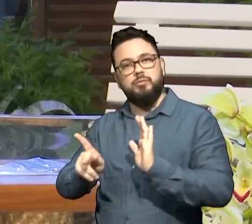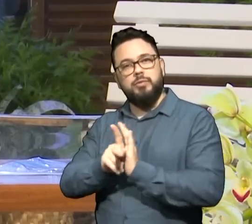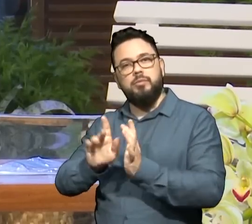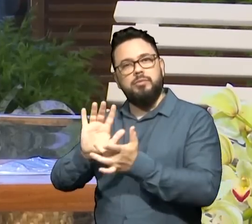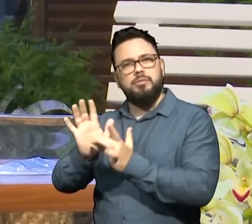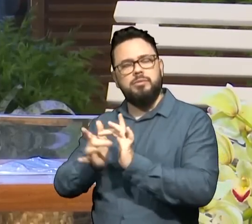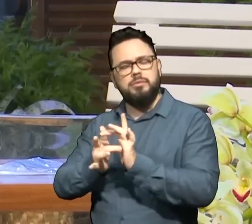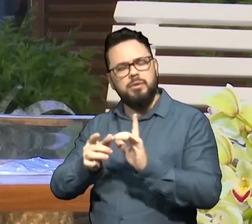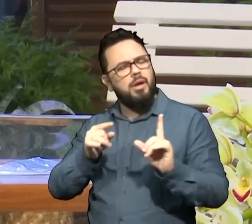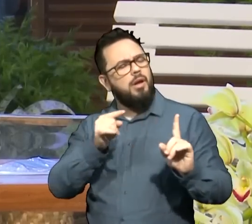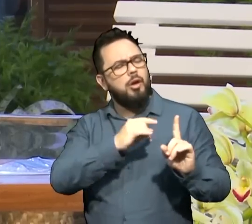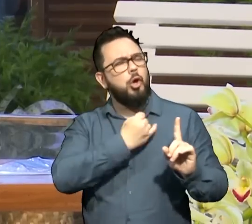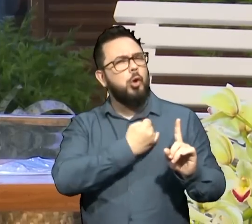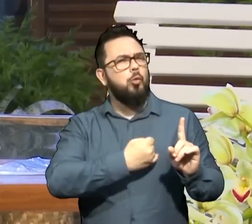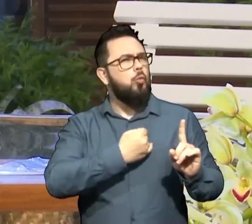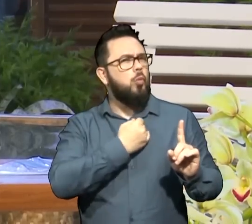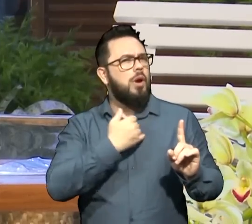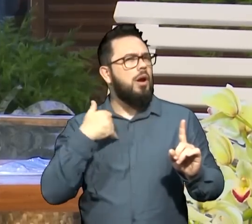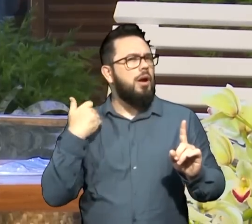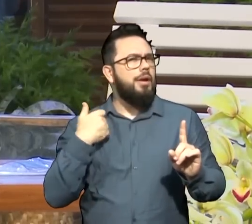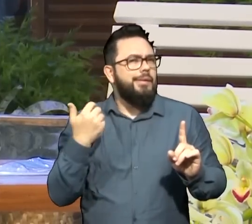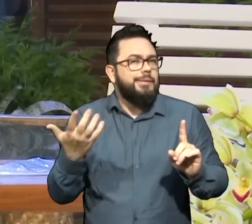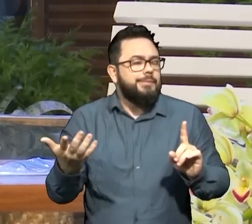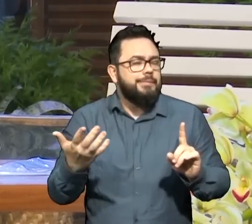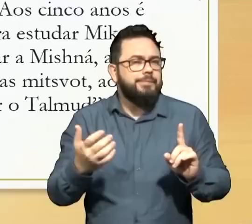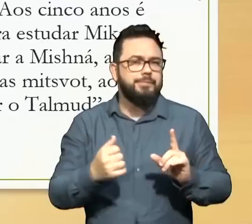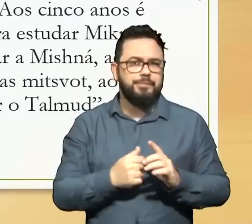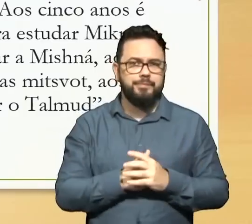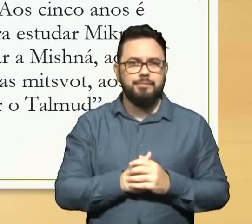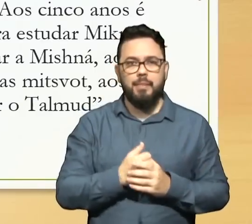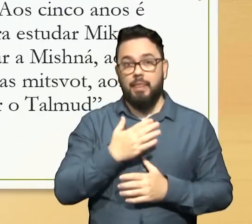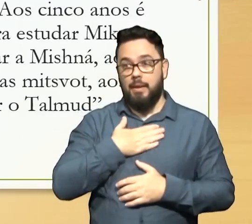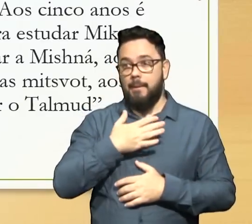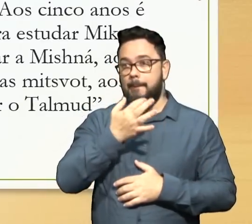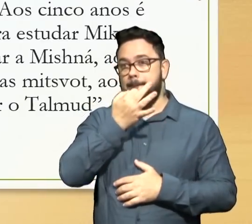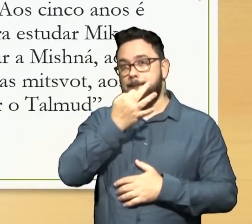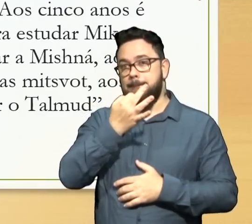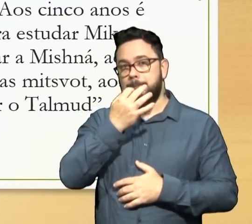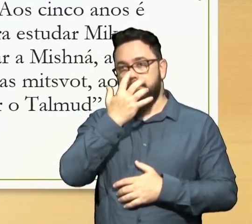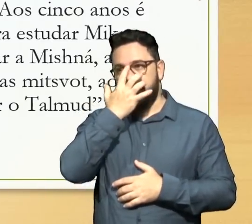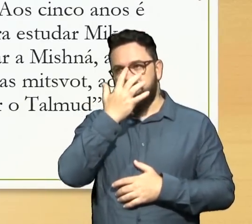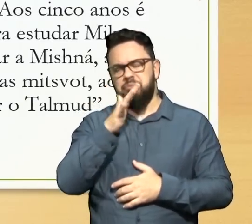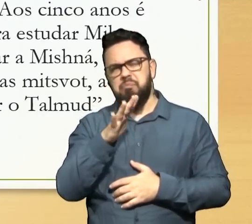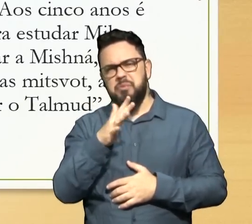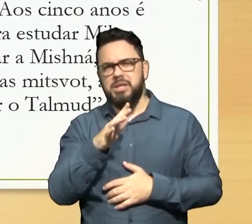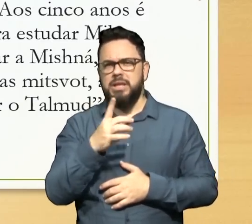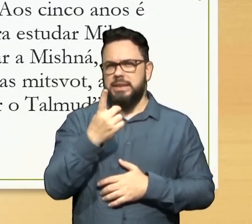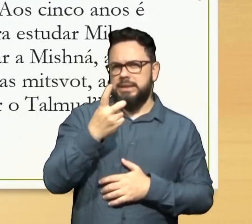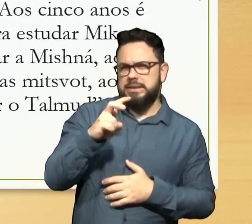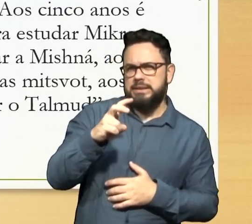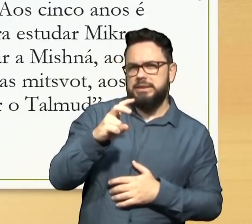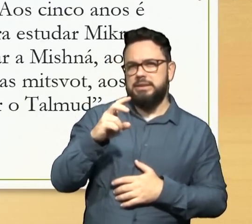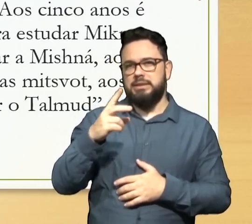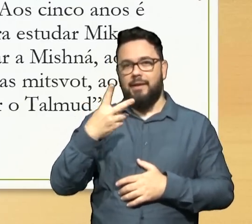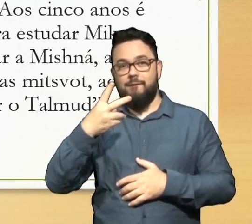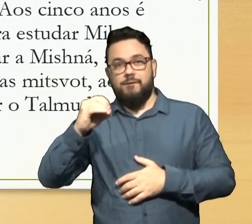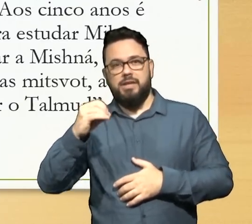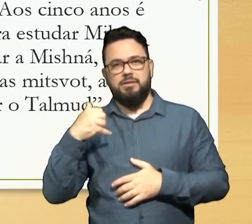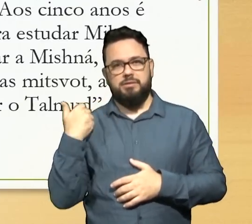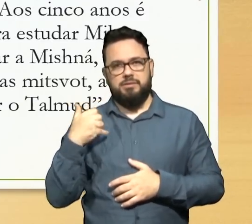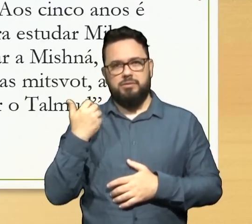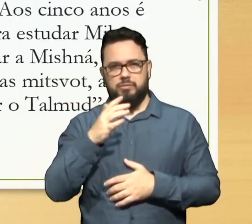João nessa época eu vou dizer para os irmãos que Na minha opinião João deveria ter entre 15 e 20